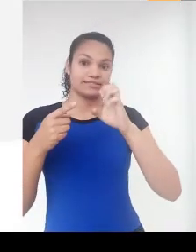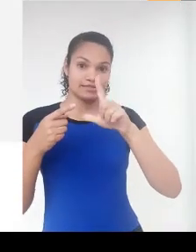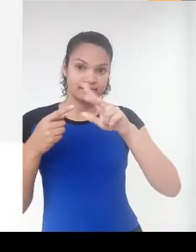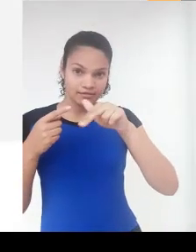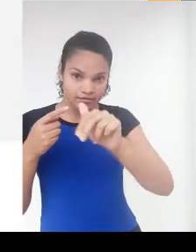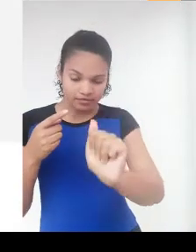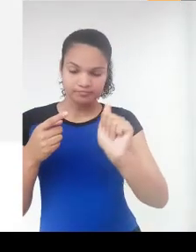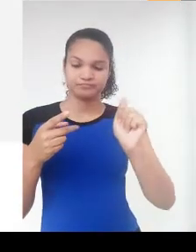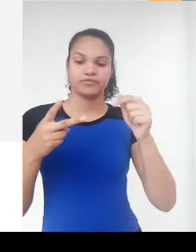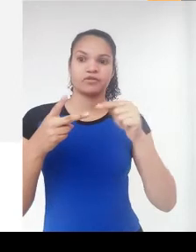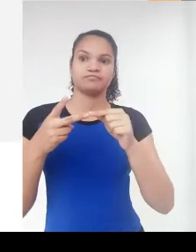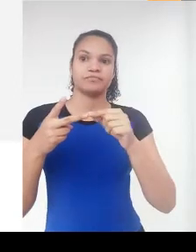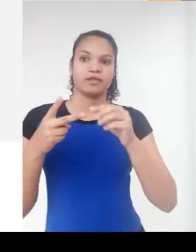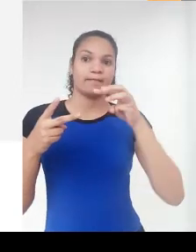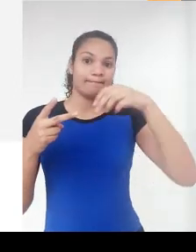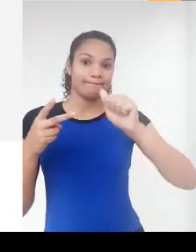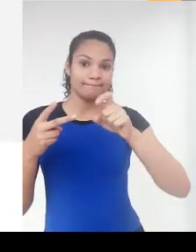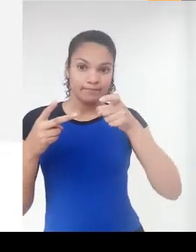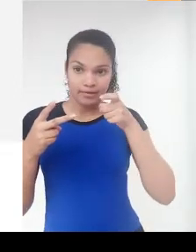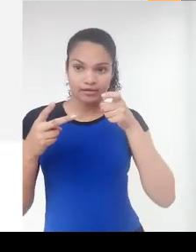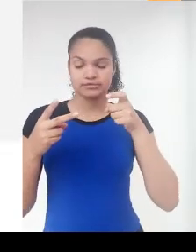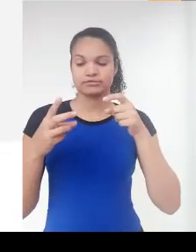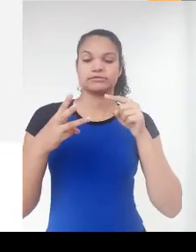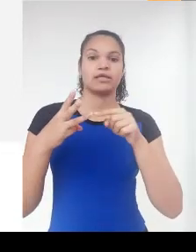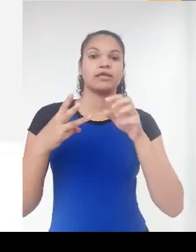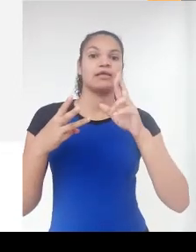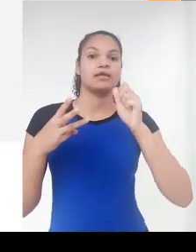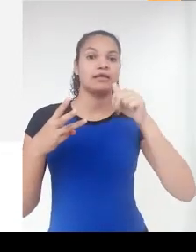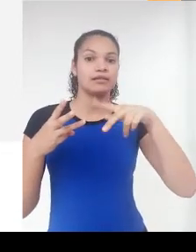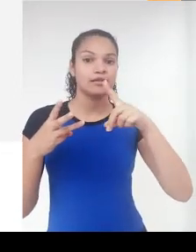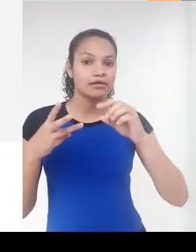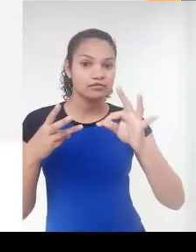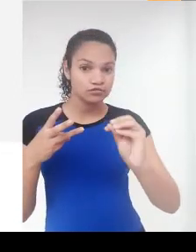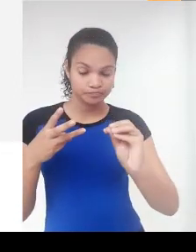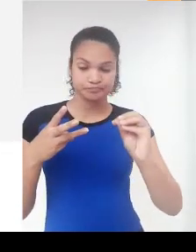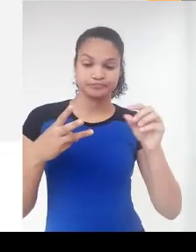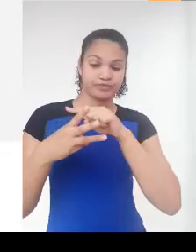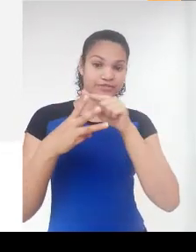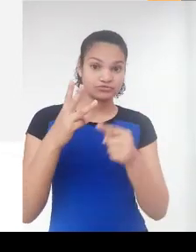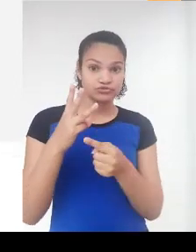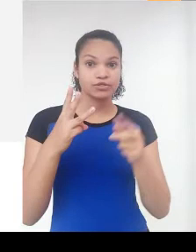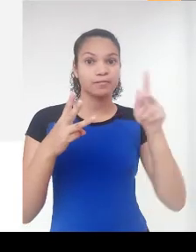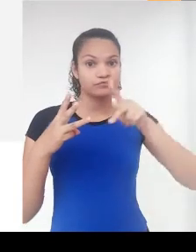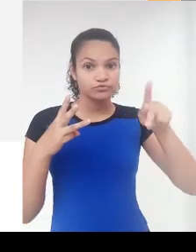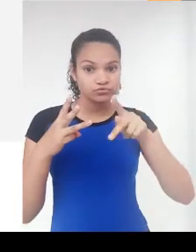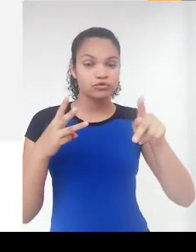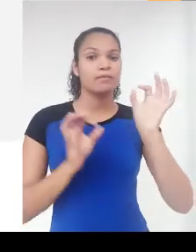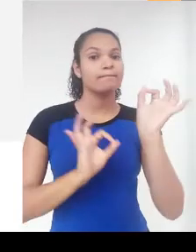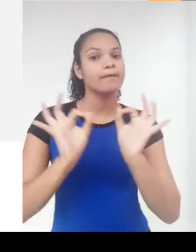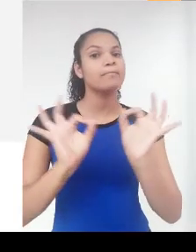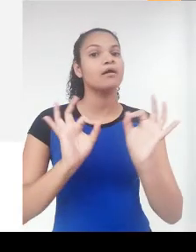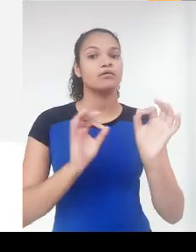Celina Costa, pelo professor Max Fonseca Perino e pelo professor Renato Matos Lopes, que, em conjunto, prepararam